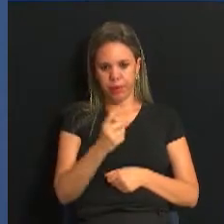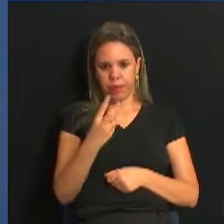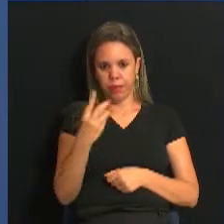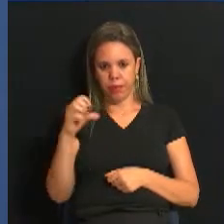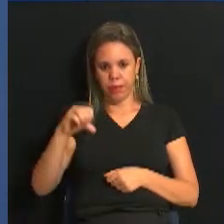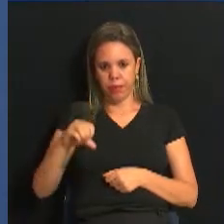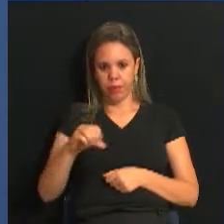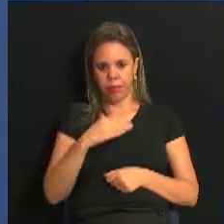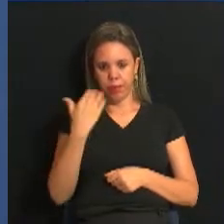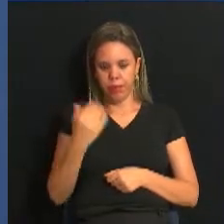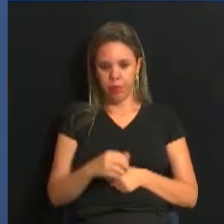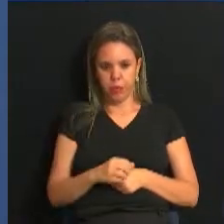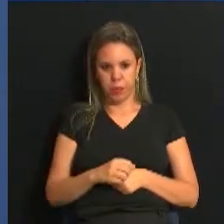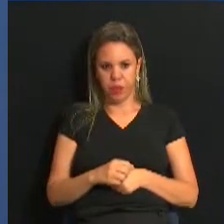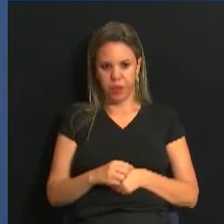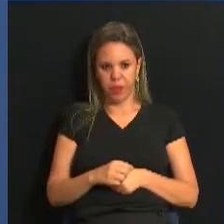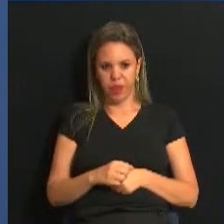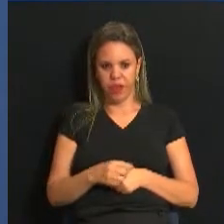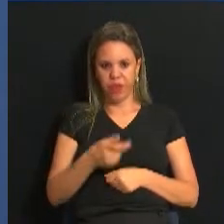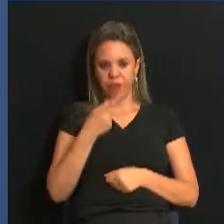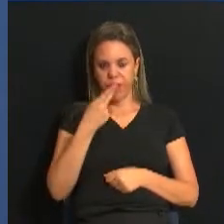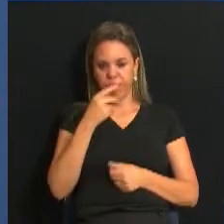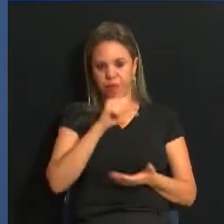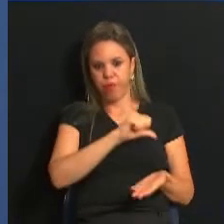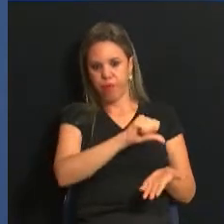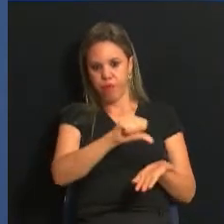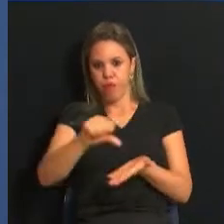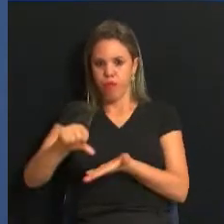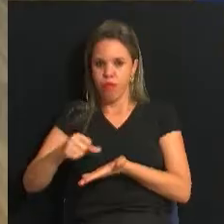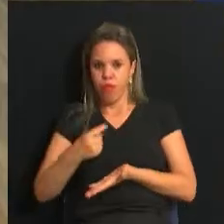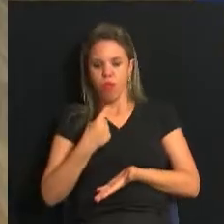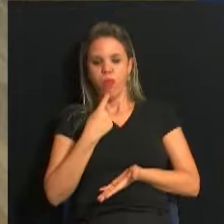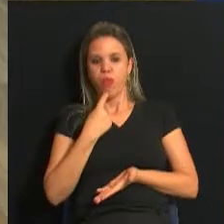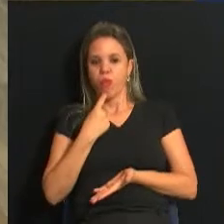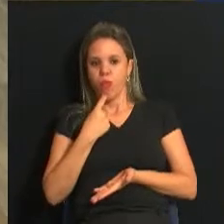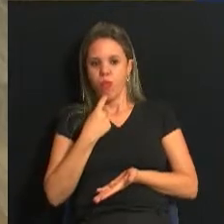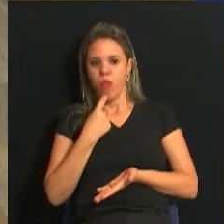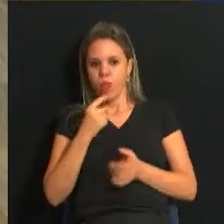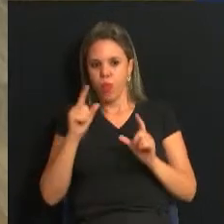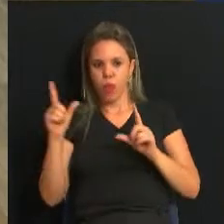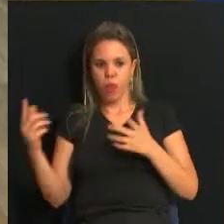160.839 óbitos. Agora nós vamos falar da região metropolitana de Campinas. Vamos ao nosso quadro?